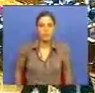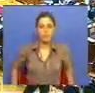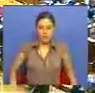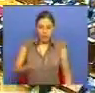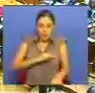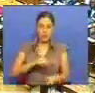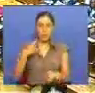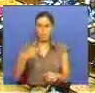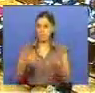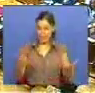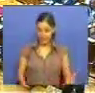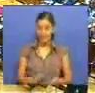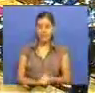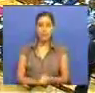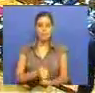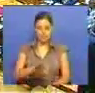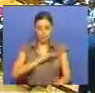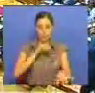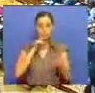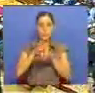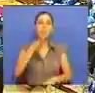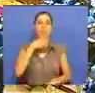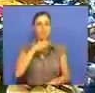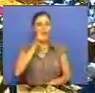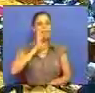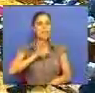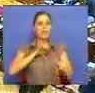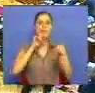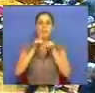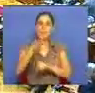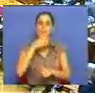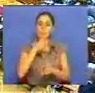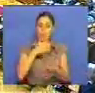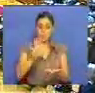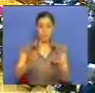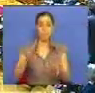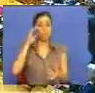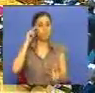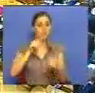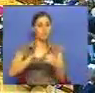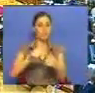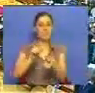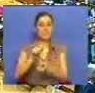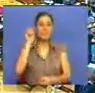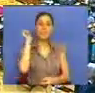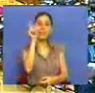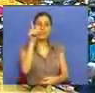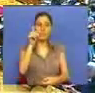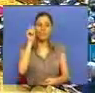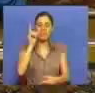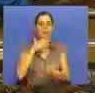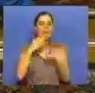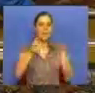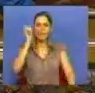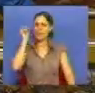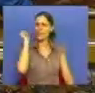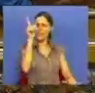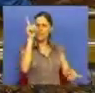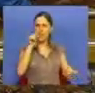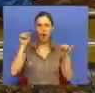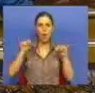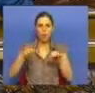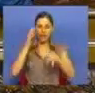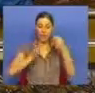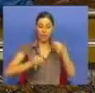Senhor Presidente, senhoras deputadas, senhores deputados, ainda a propósito de setas, grande seta acertou